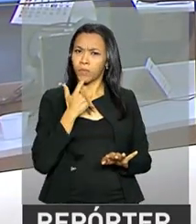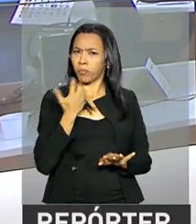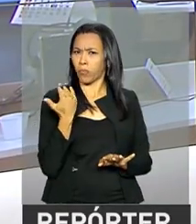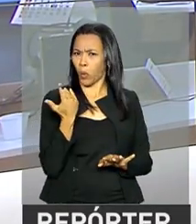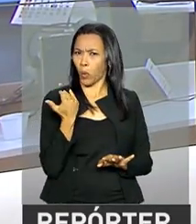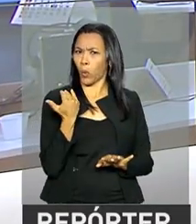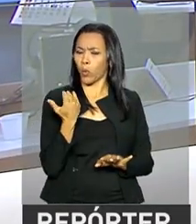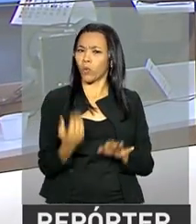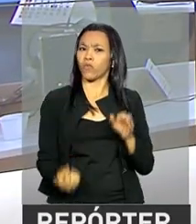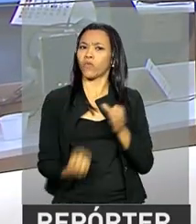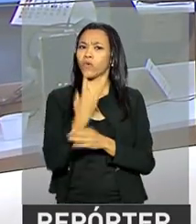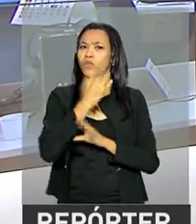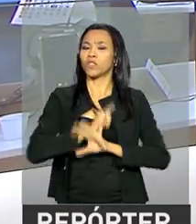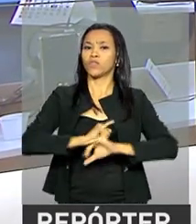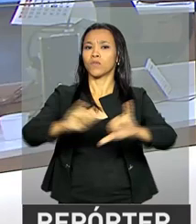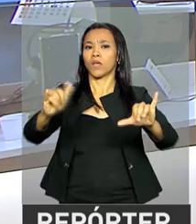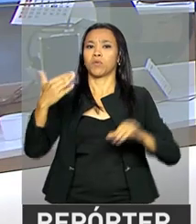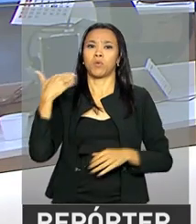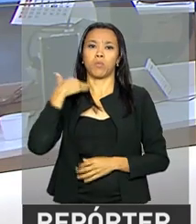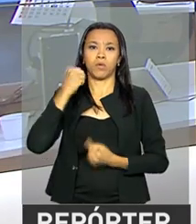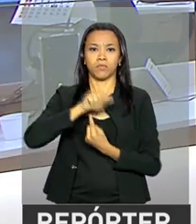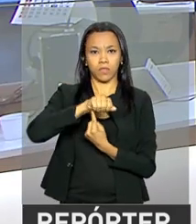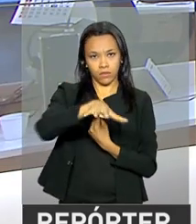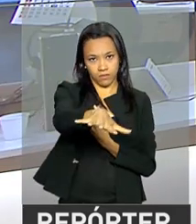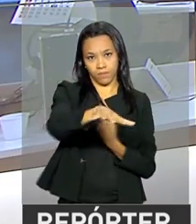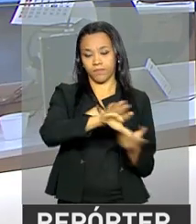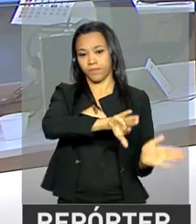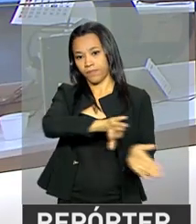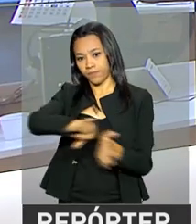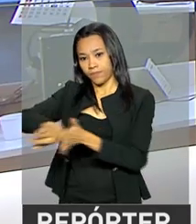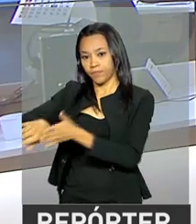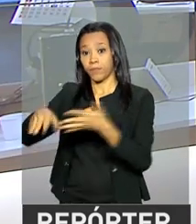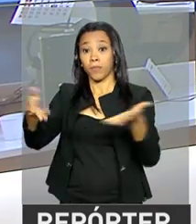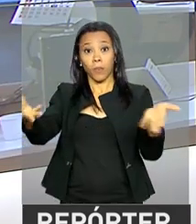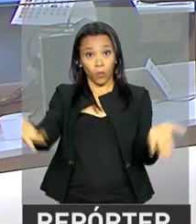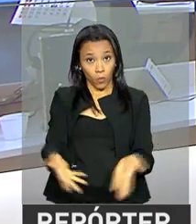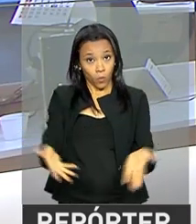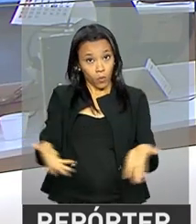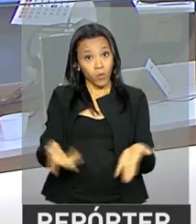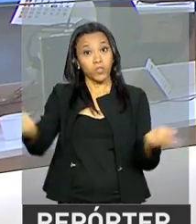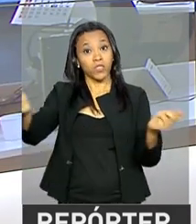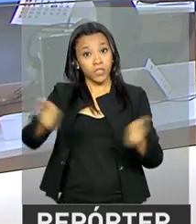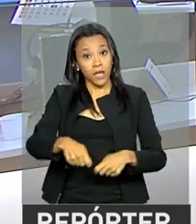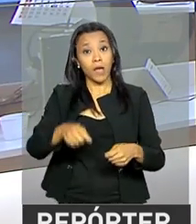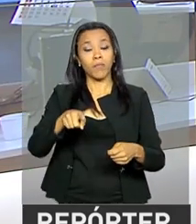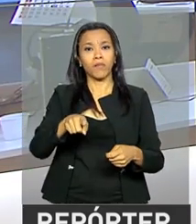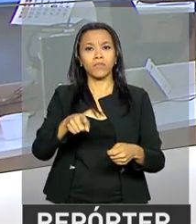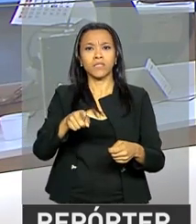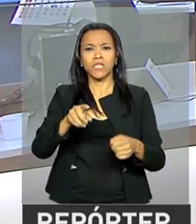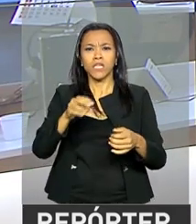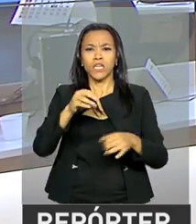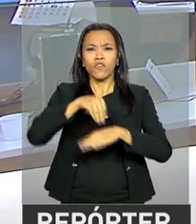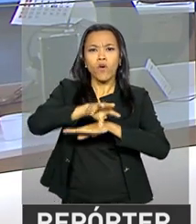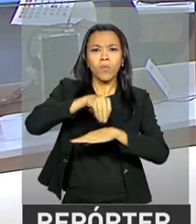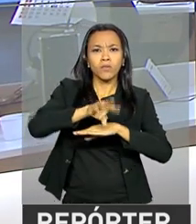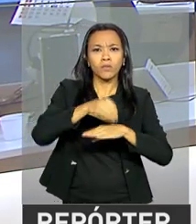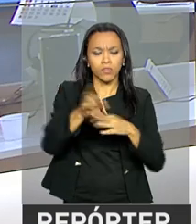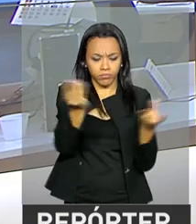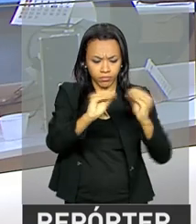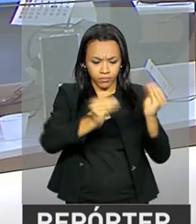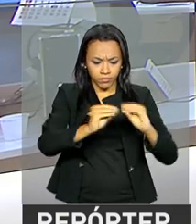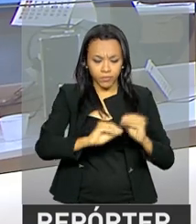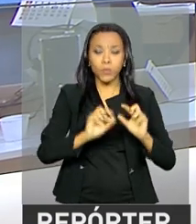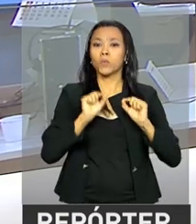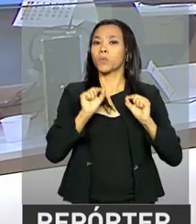manhã pelo banco central e mudando de assunto a partir de hoje é possível atualizar o CPF diretamente no site da Receita